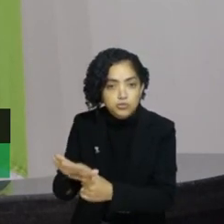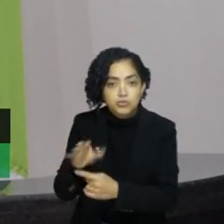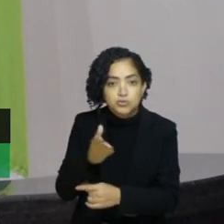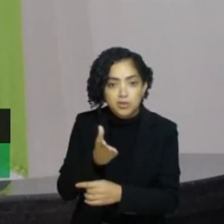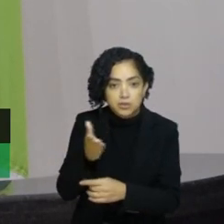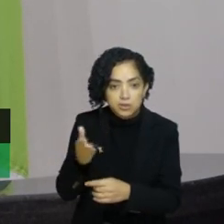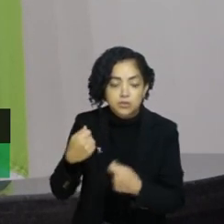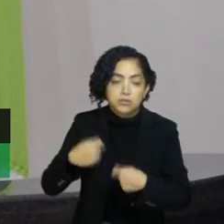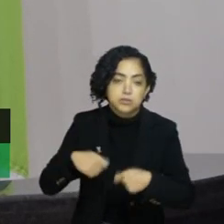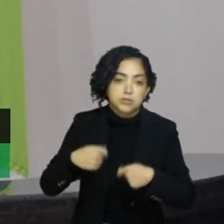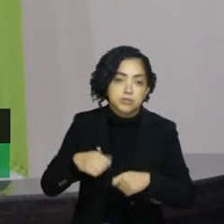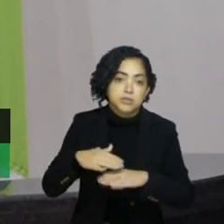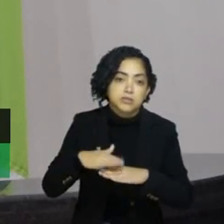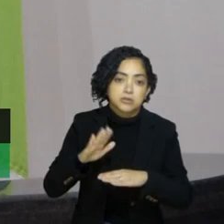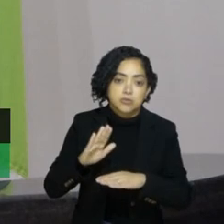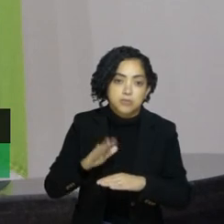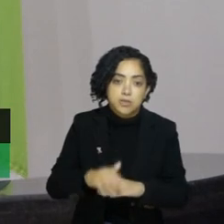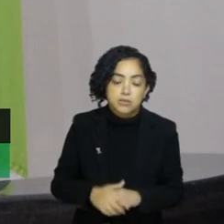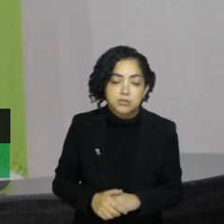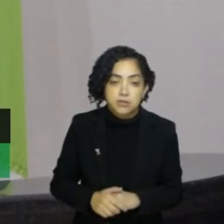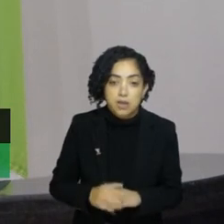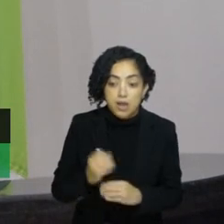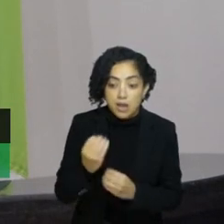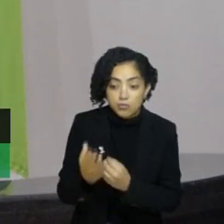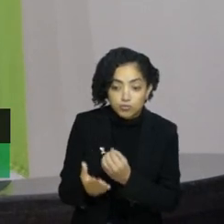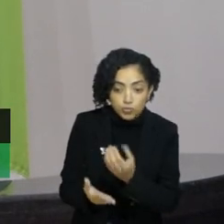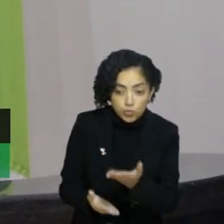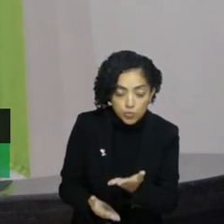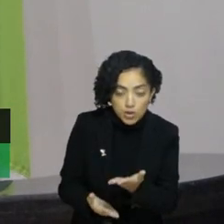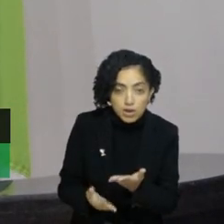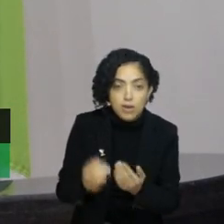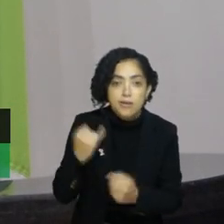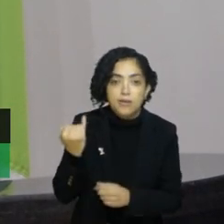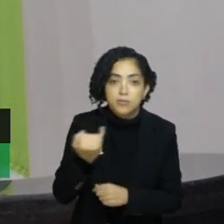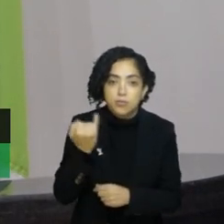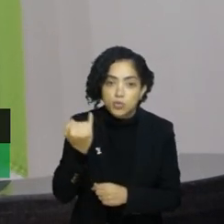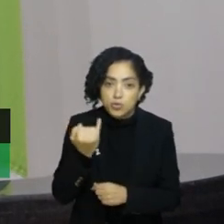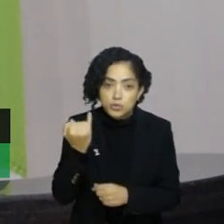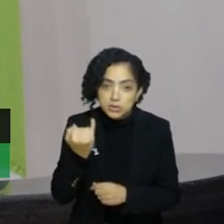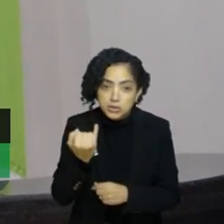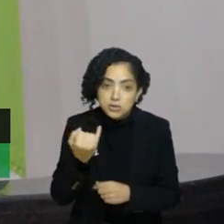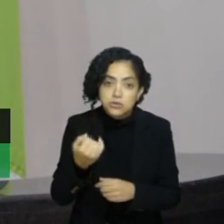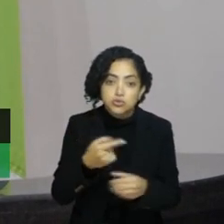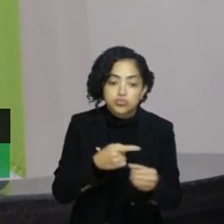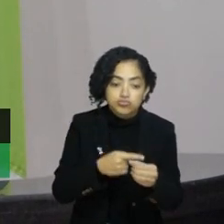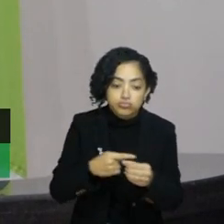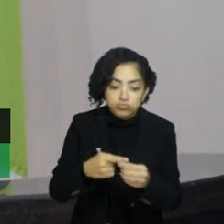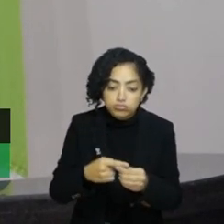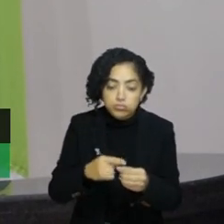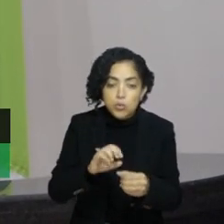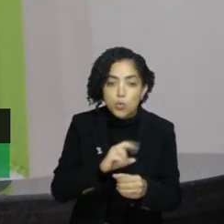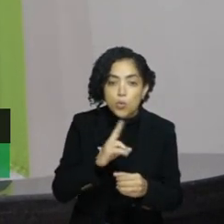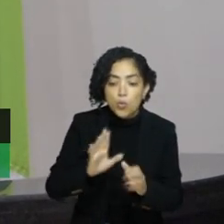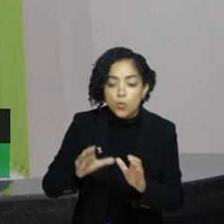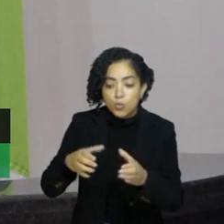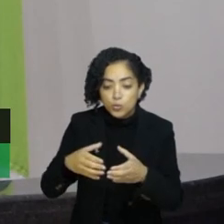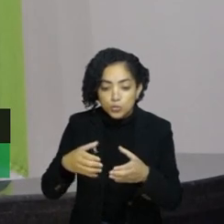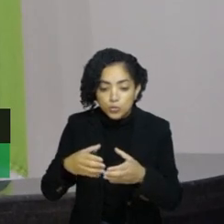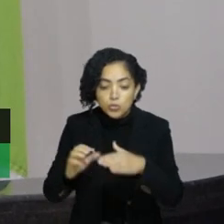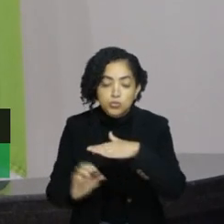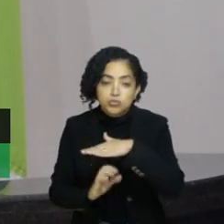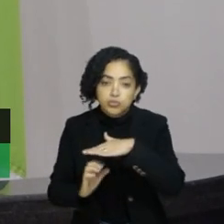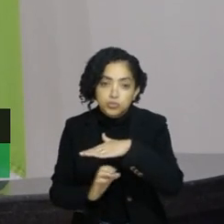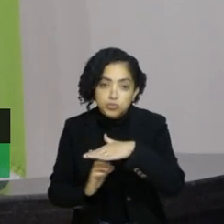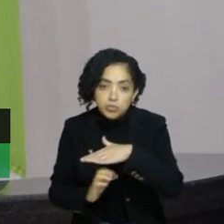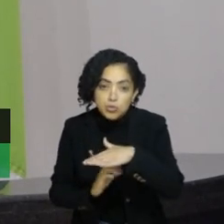nós. Ao doar, é muito importante que seja o município ou um grupo de empresários, pessoas da